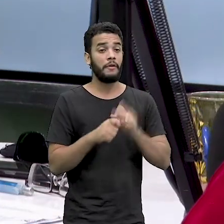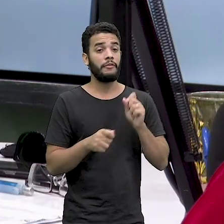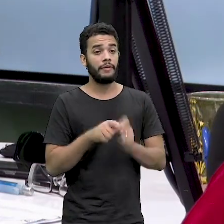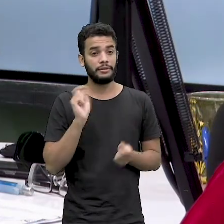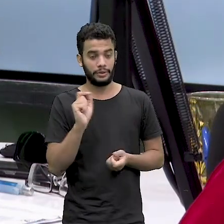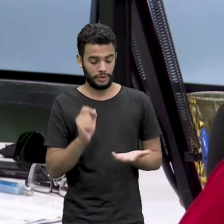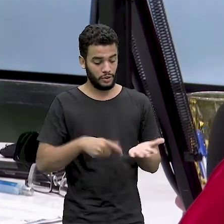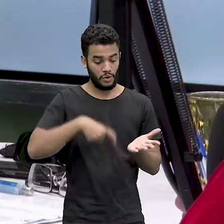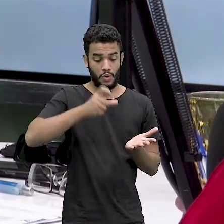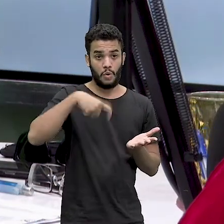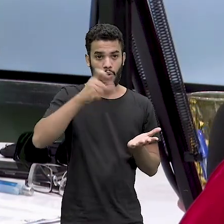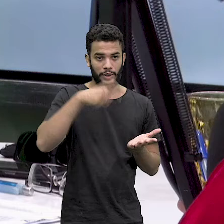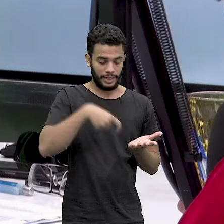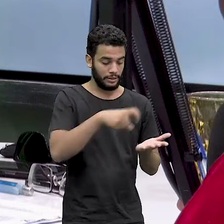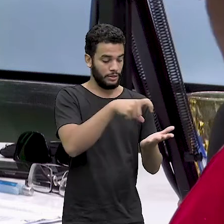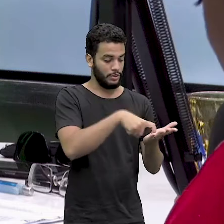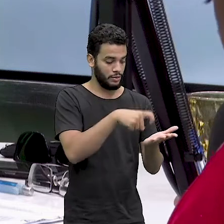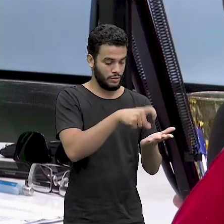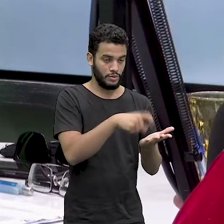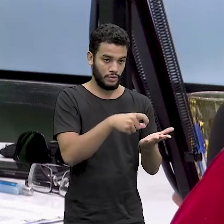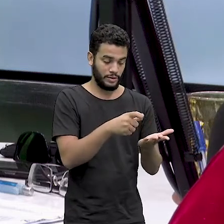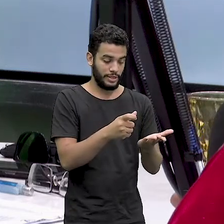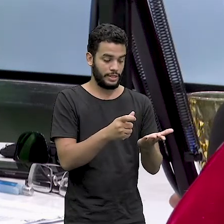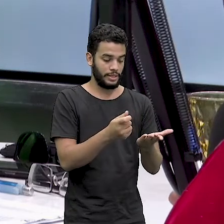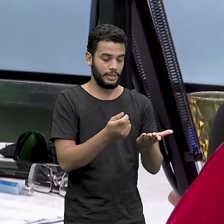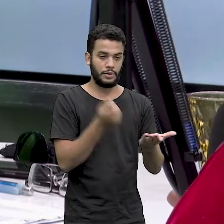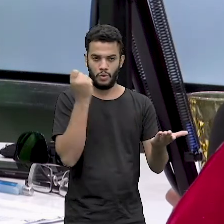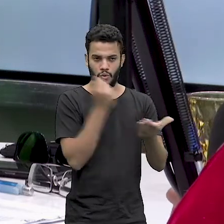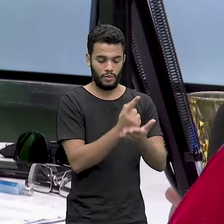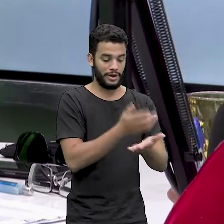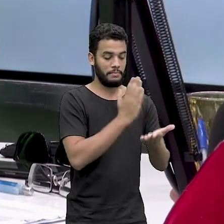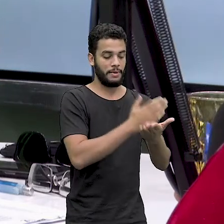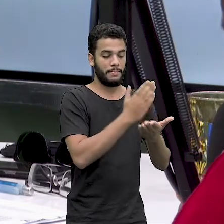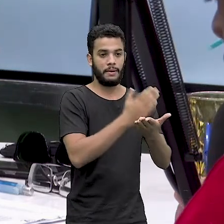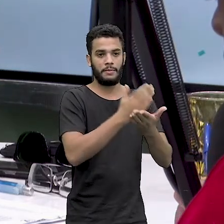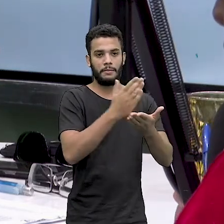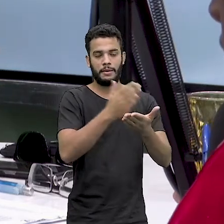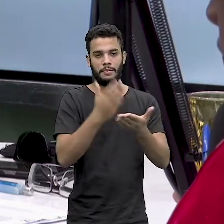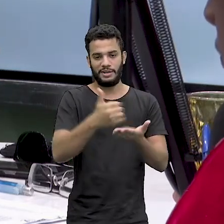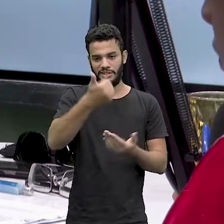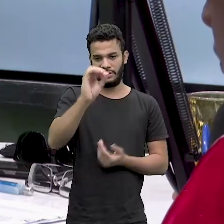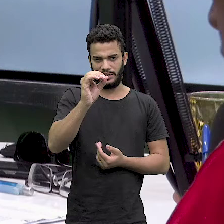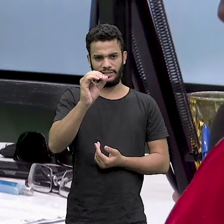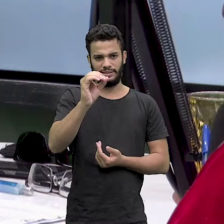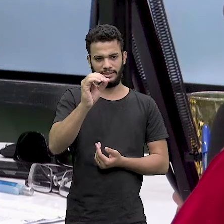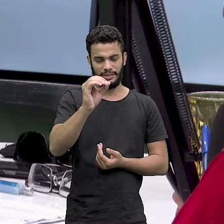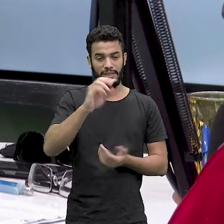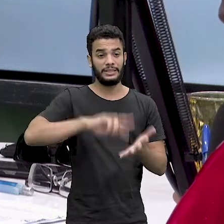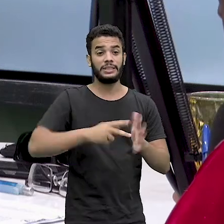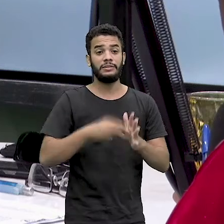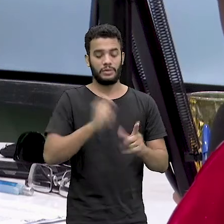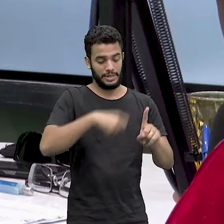prazer momentâneo de ter aquela bolsa, mas todo mês vai cair no salário, então ela recebe uma dose pesada,